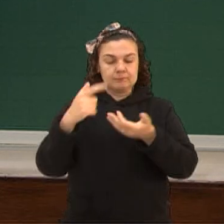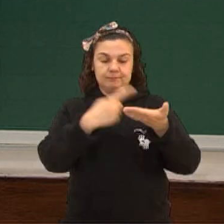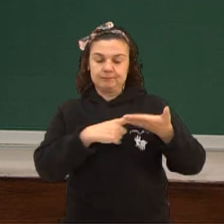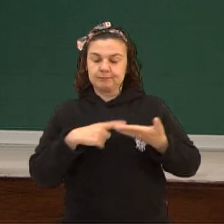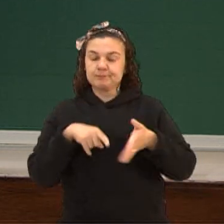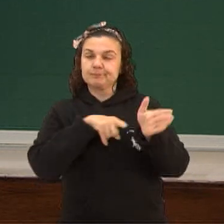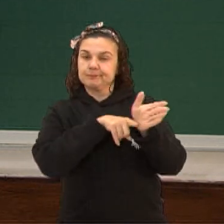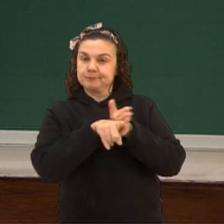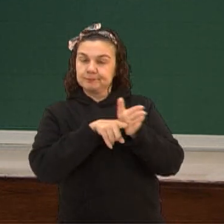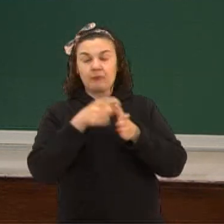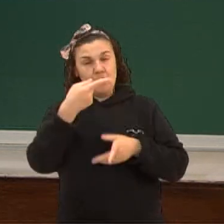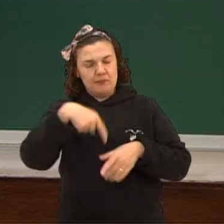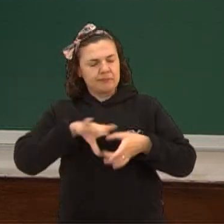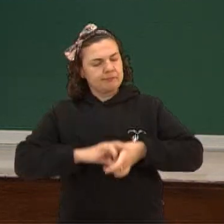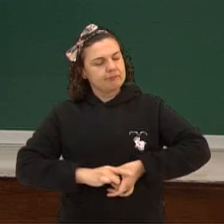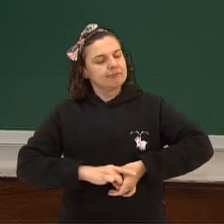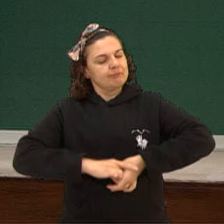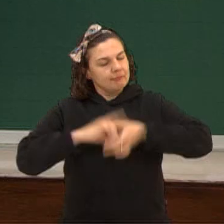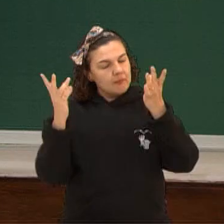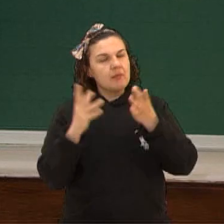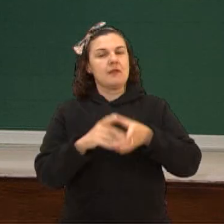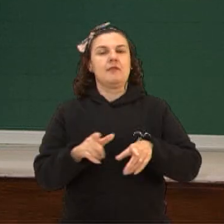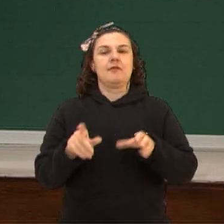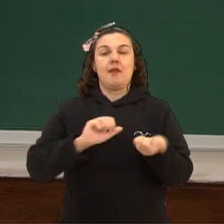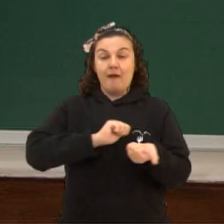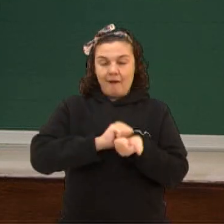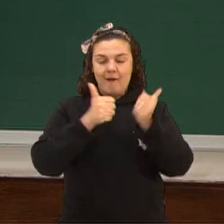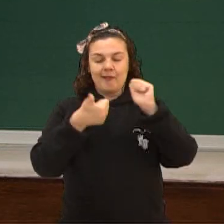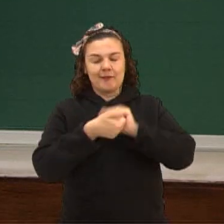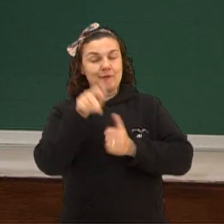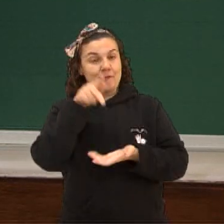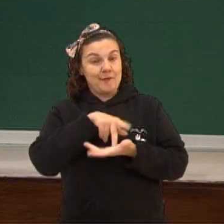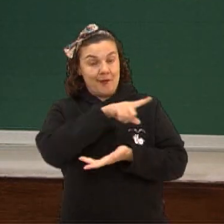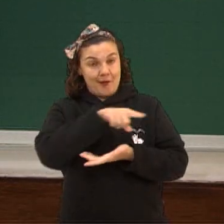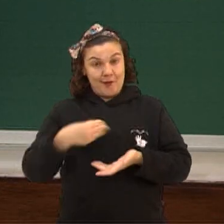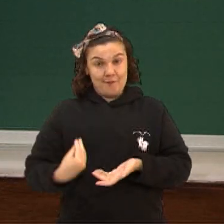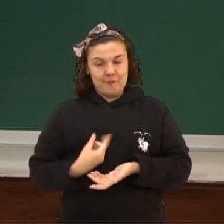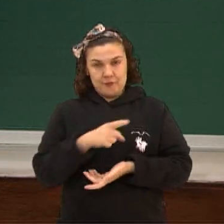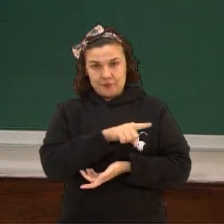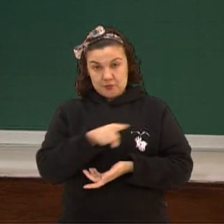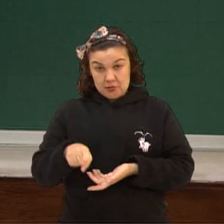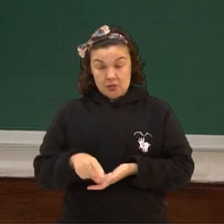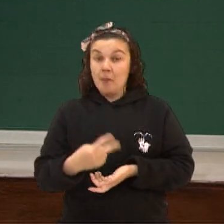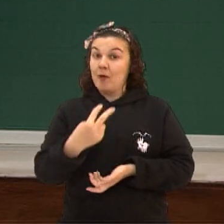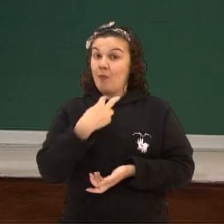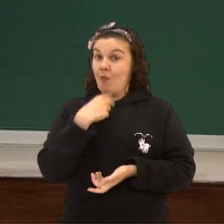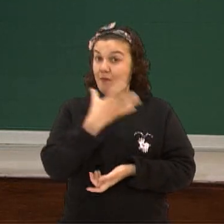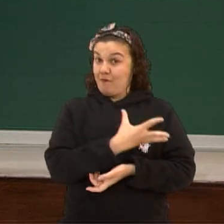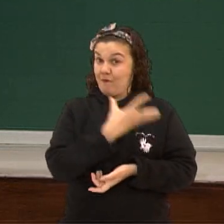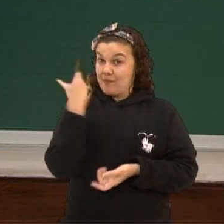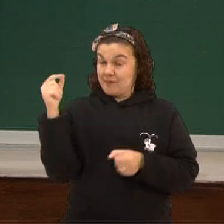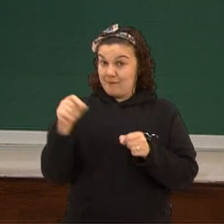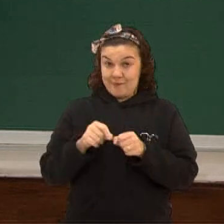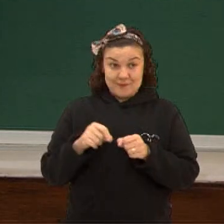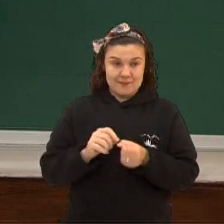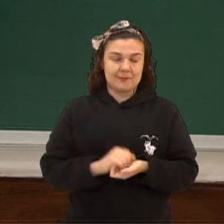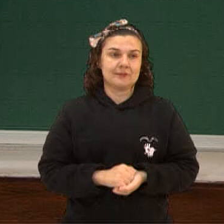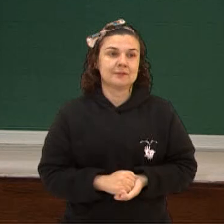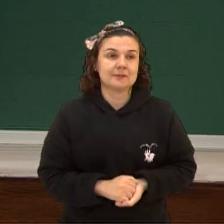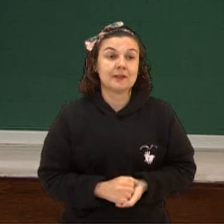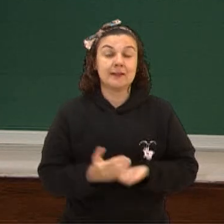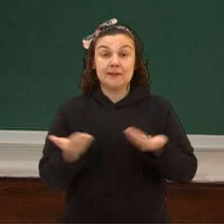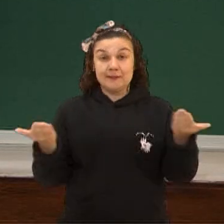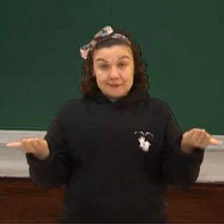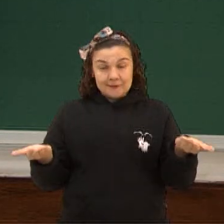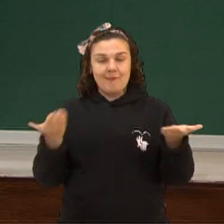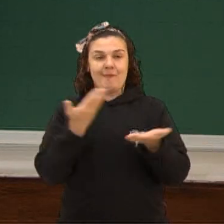de pesquisa, vocês têm toda a liberdade para adaptar isso à realidade de vocês. Só o que não pode é deixar de fazer. Então, na aula